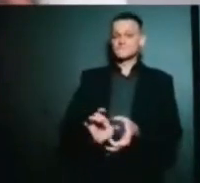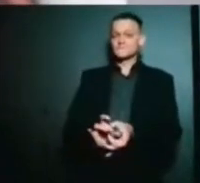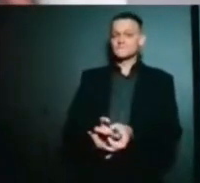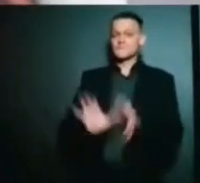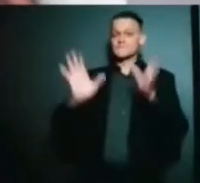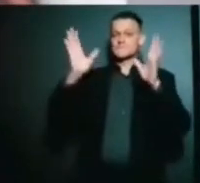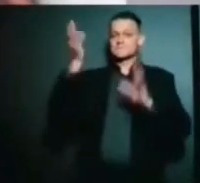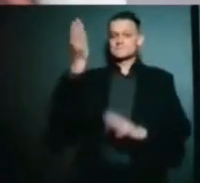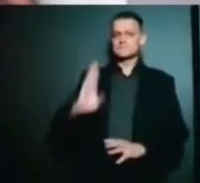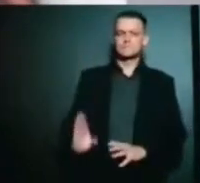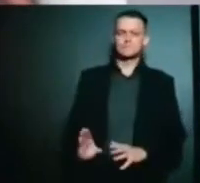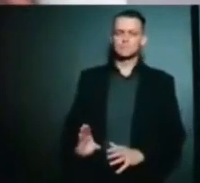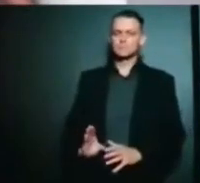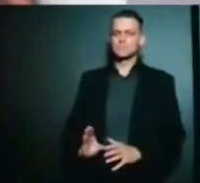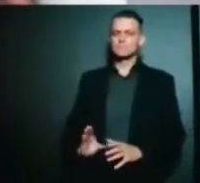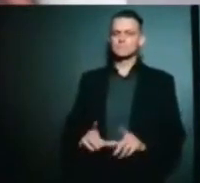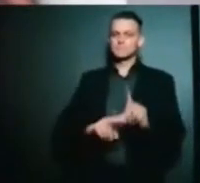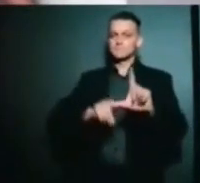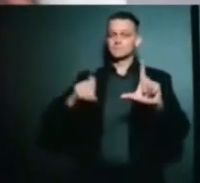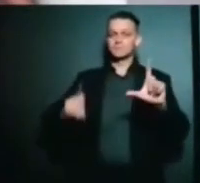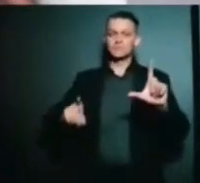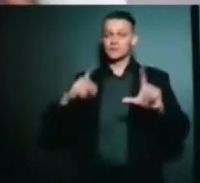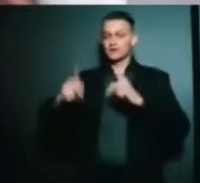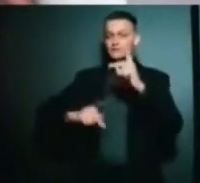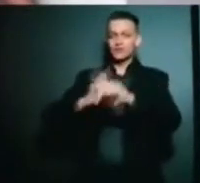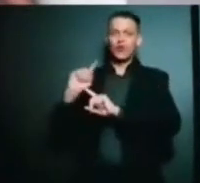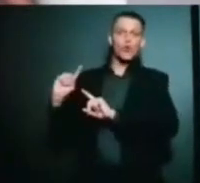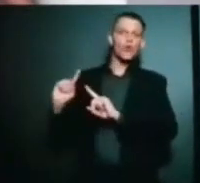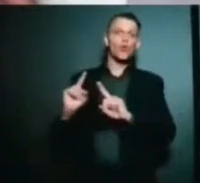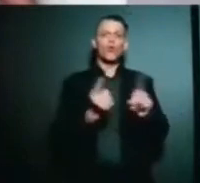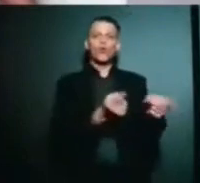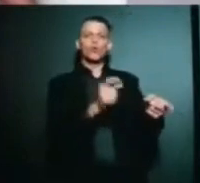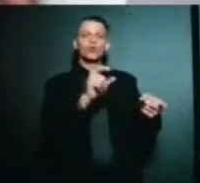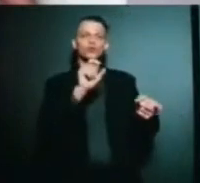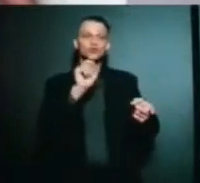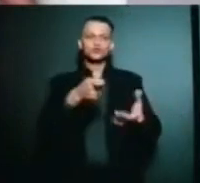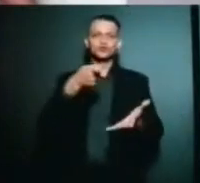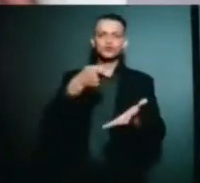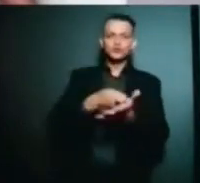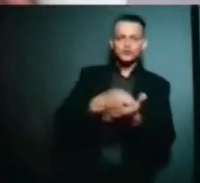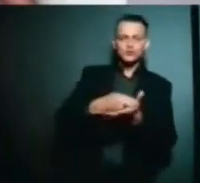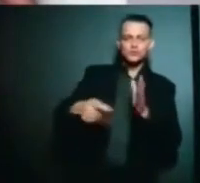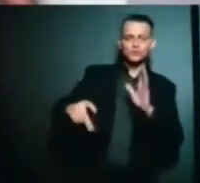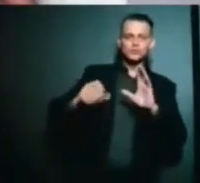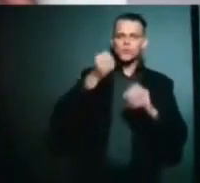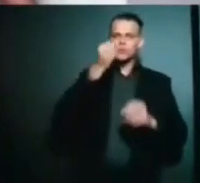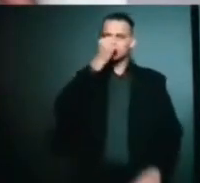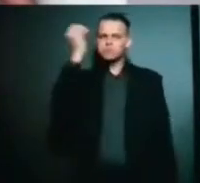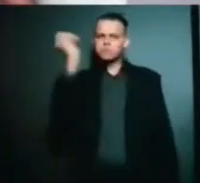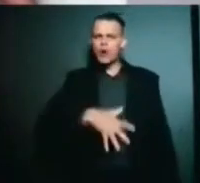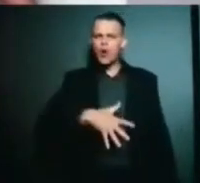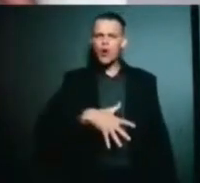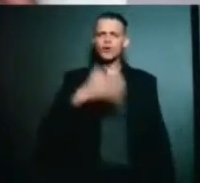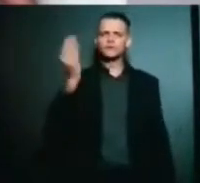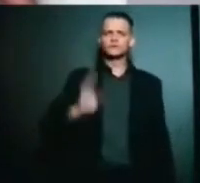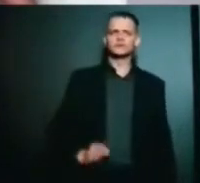Brasil. A independência do povo contra o estamento burocrático podre do Brasil.